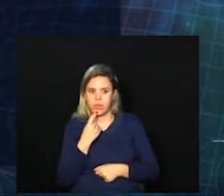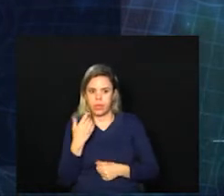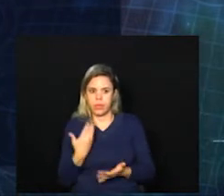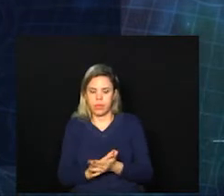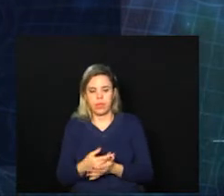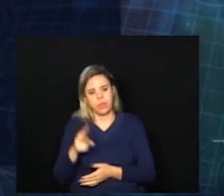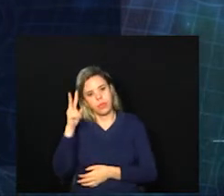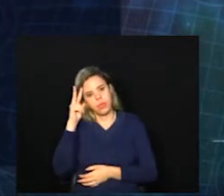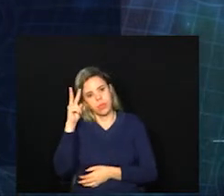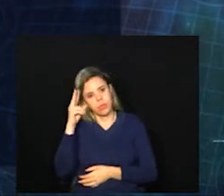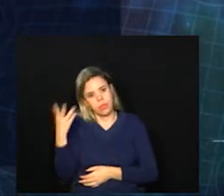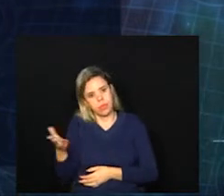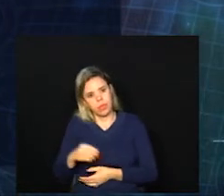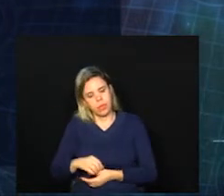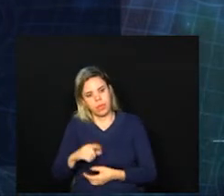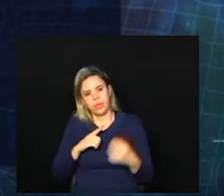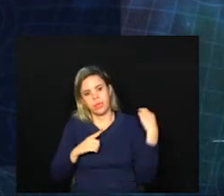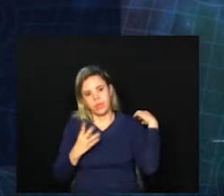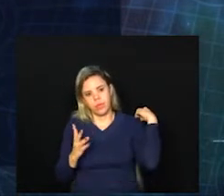esta segunda-feira, tinha